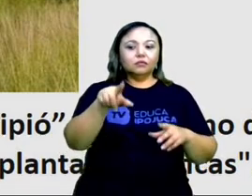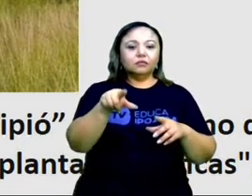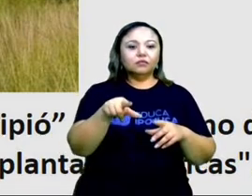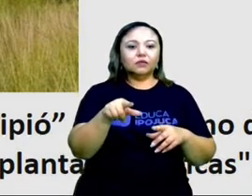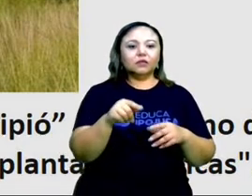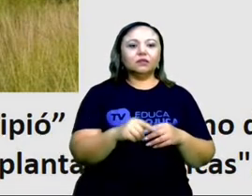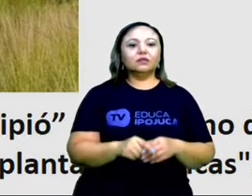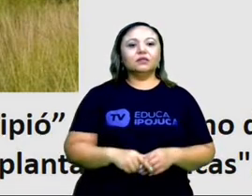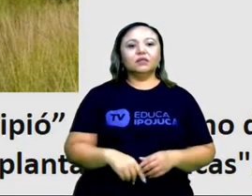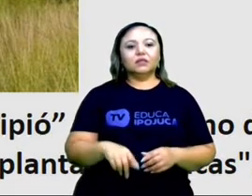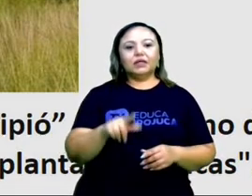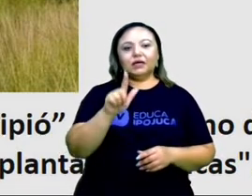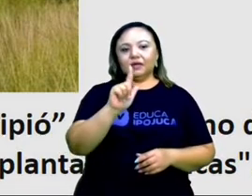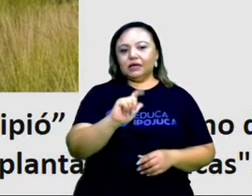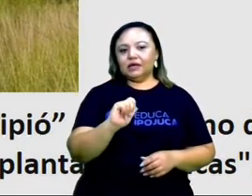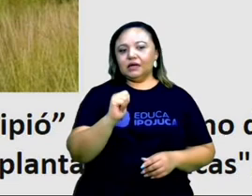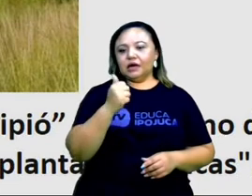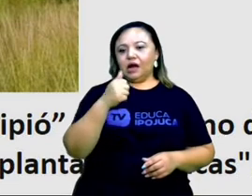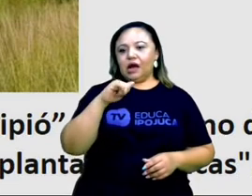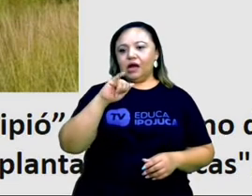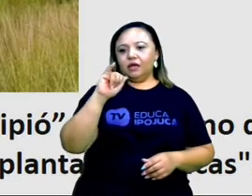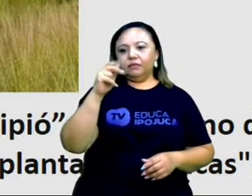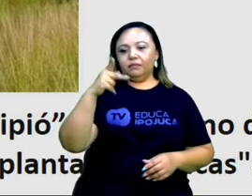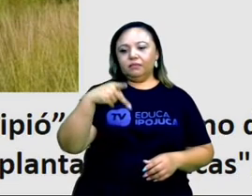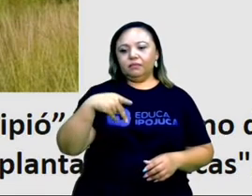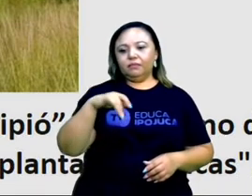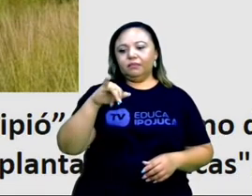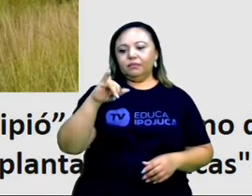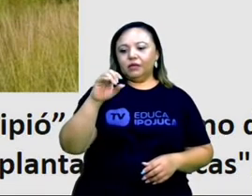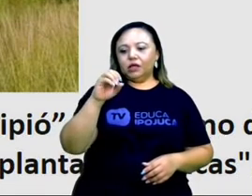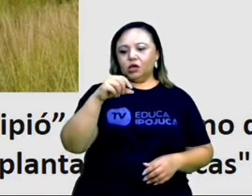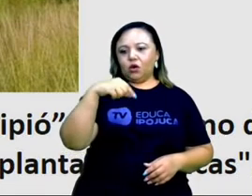vocês o engenho Gaipió, que é a história viva